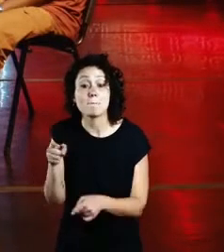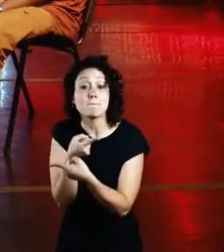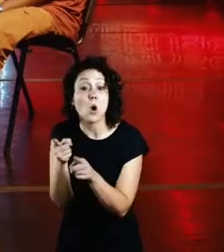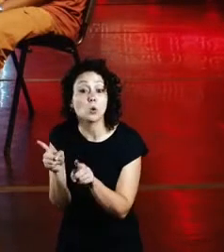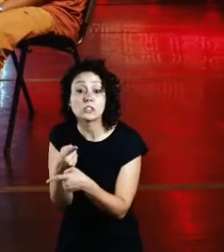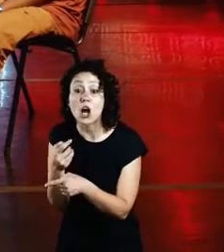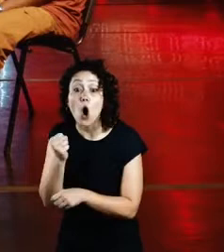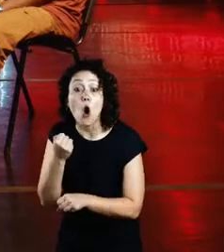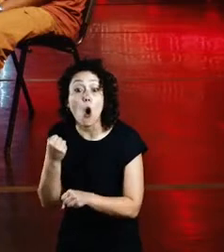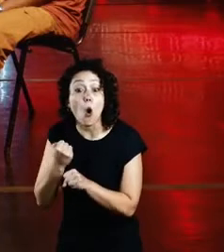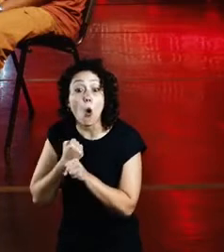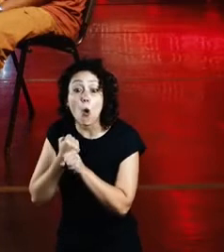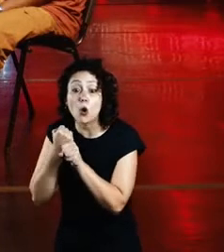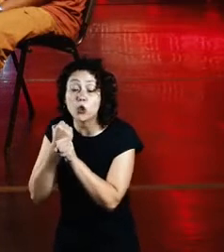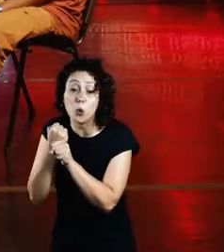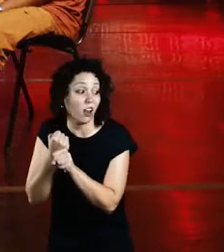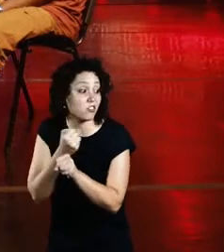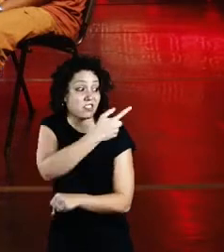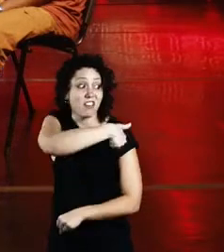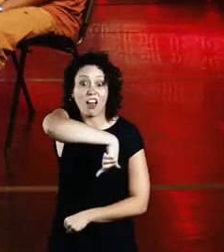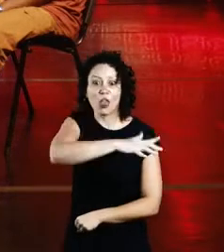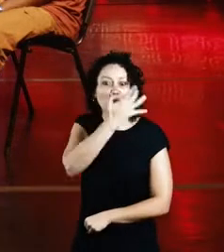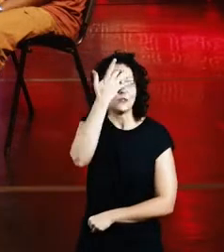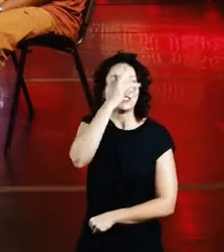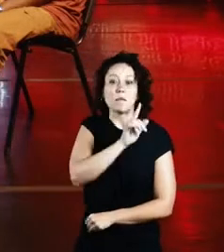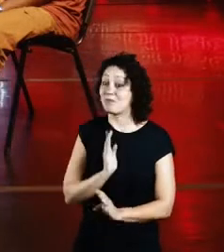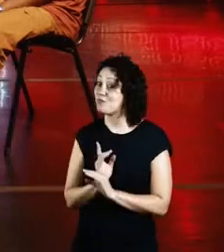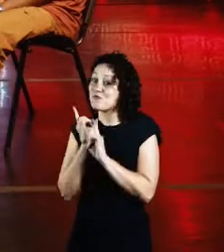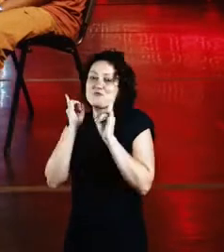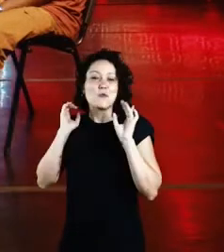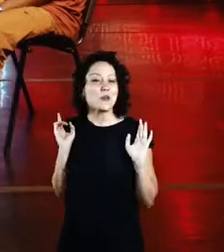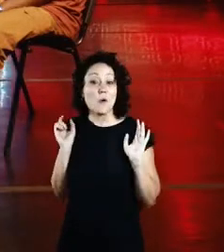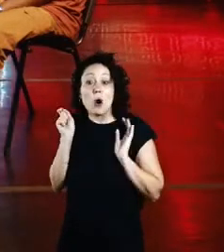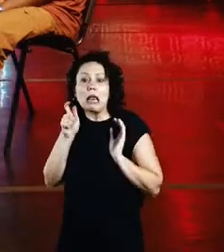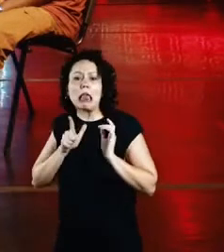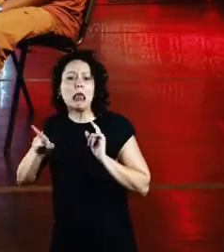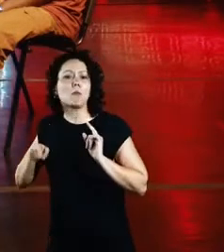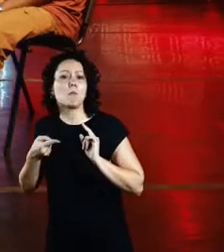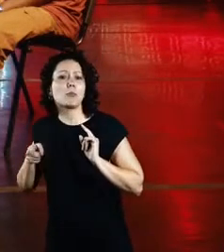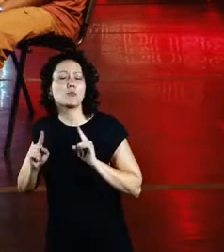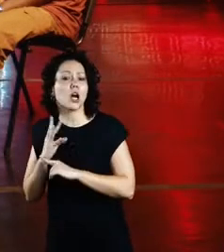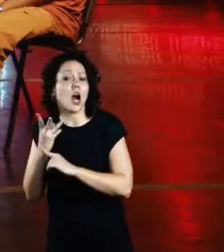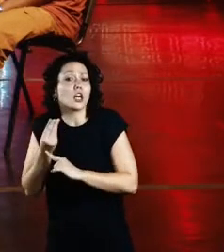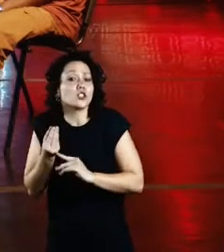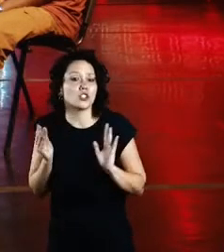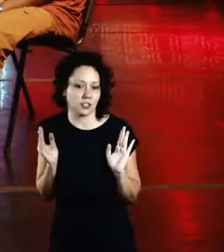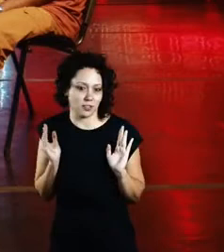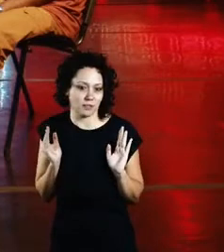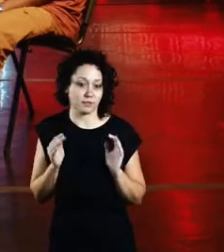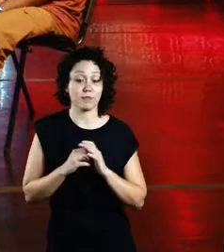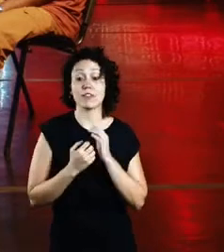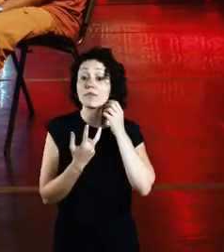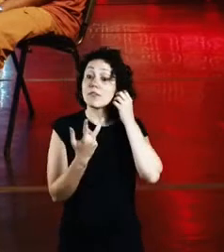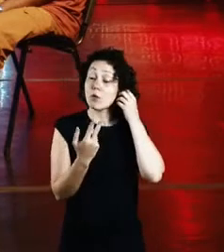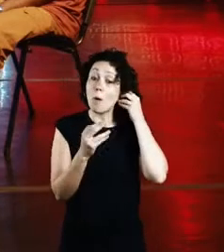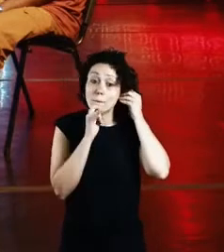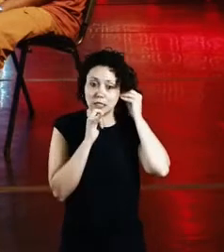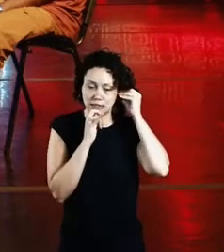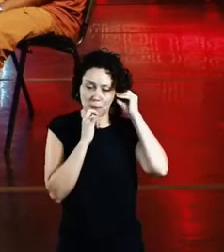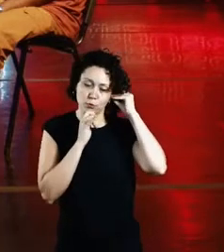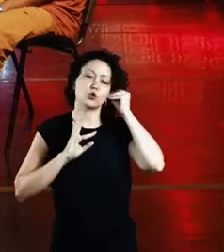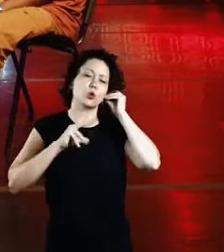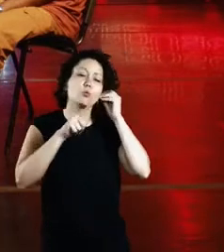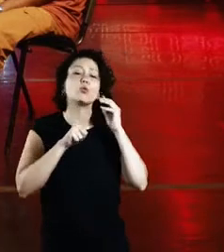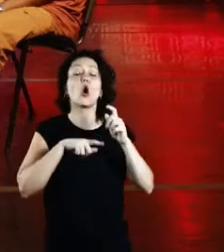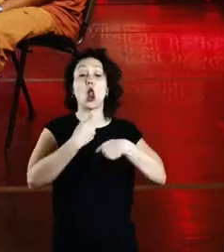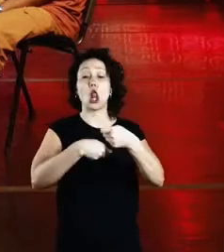sabia quem cantava o Same. É, mas aí o Roy Ayres é a tal da história do Museu do Disco. Todo mundo ia na galeria, atrás do disco, e ninguém